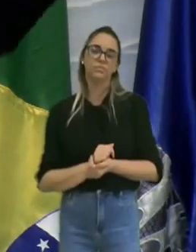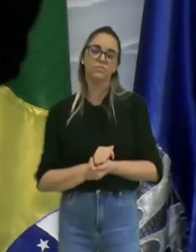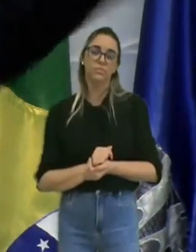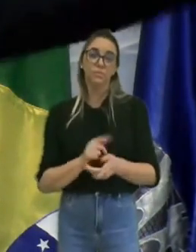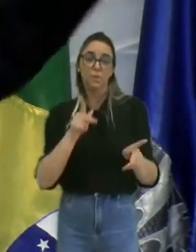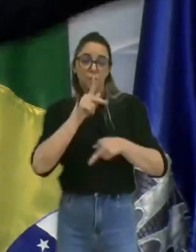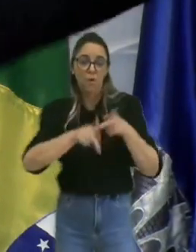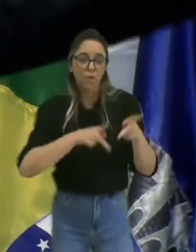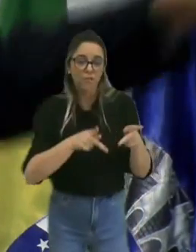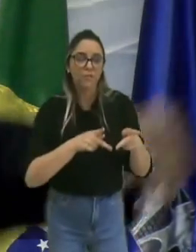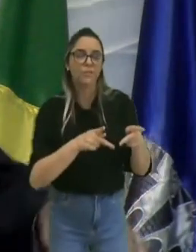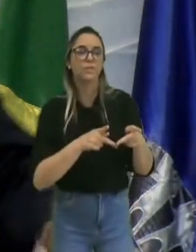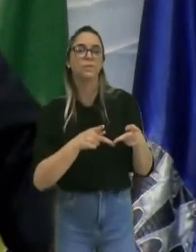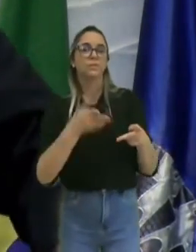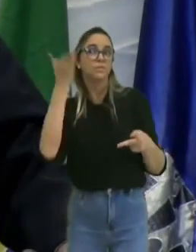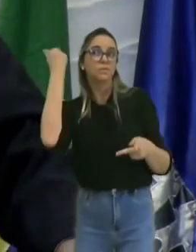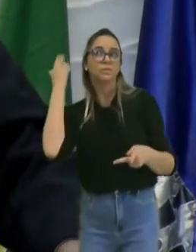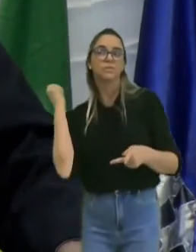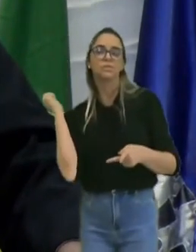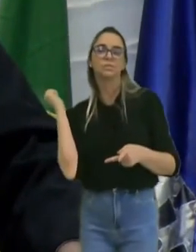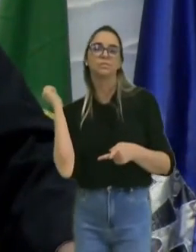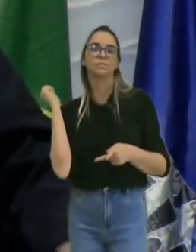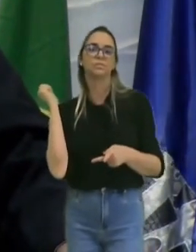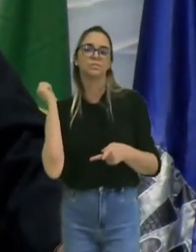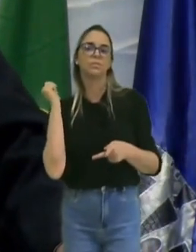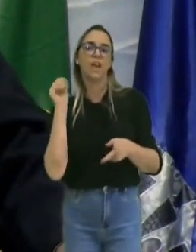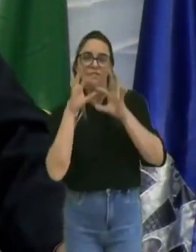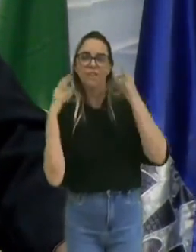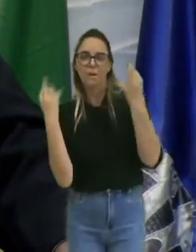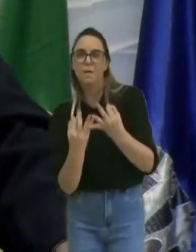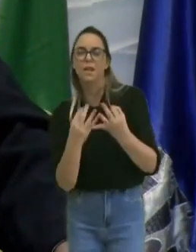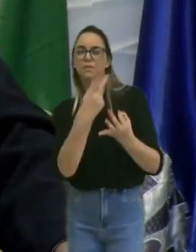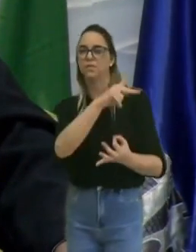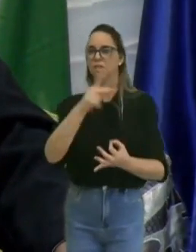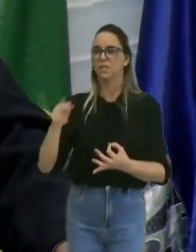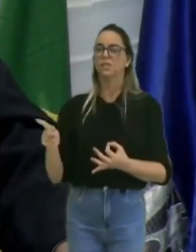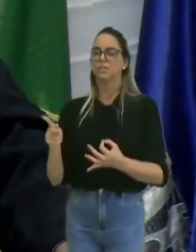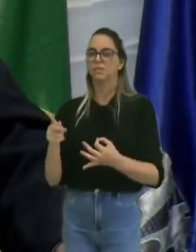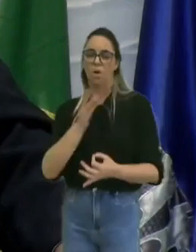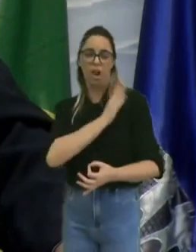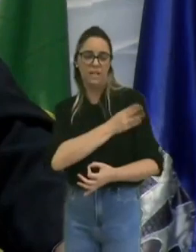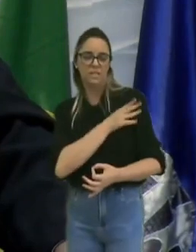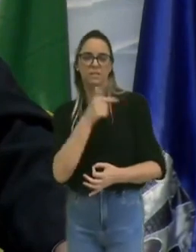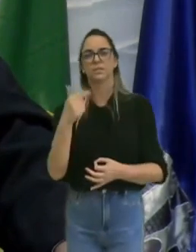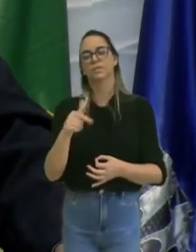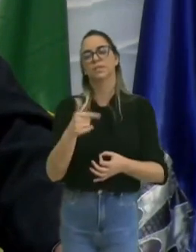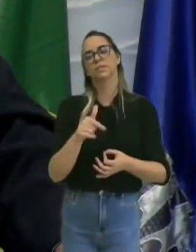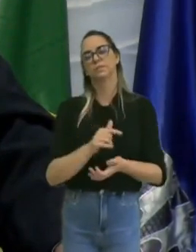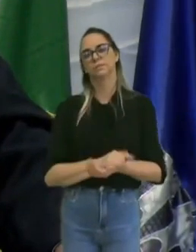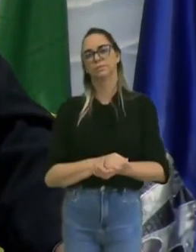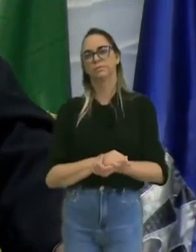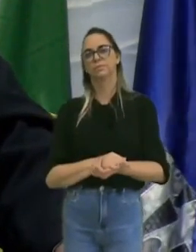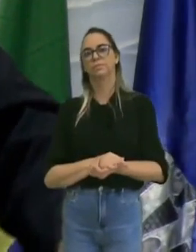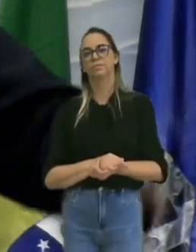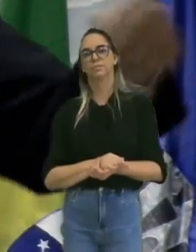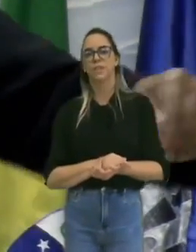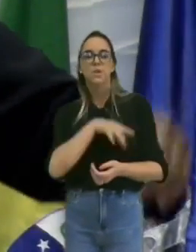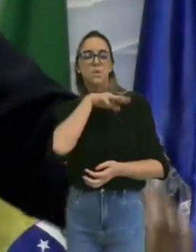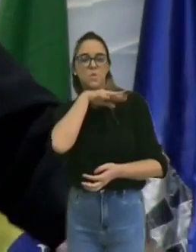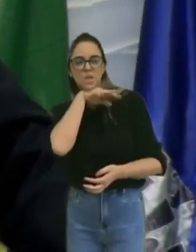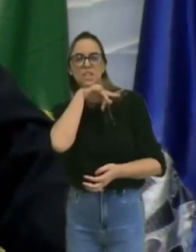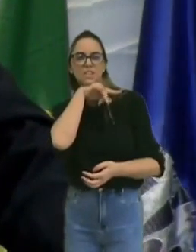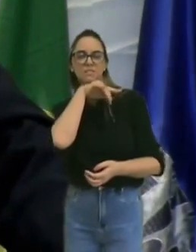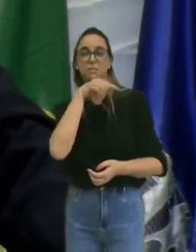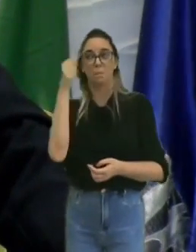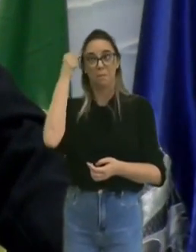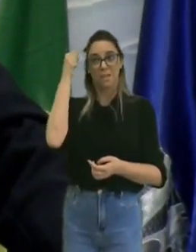UNE, eu vi que acabar ainda querendo votar nos pessoal da raça que nem vocês, pessoal que não tem coração, gente ruim que só pensa no seu